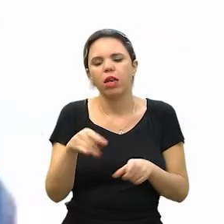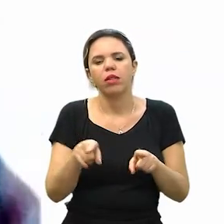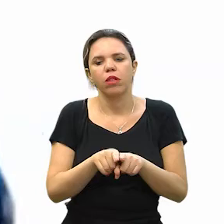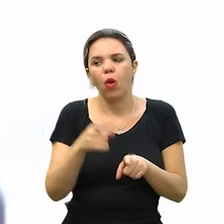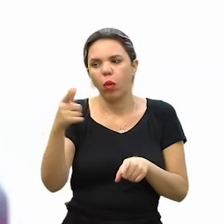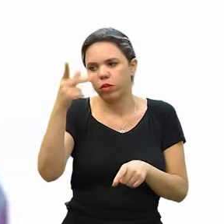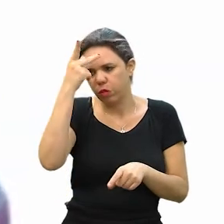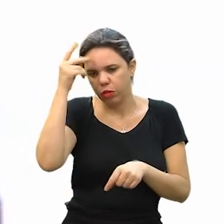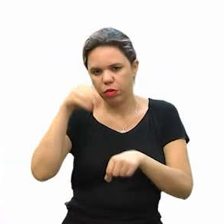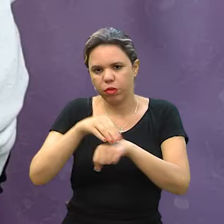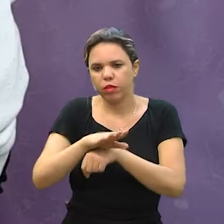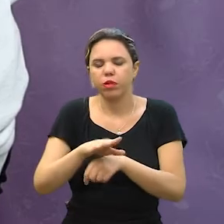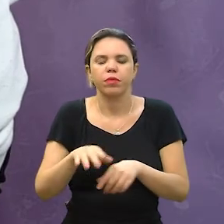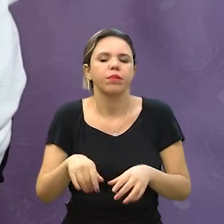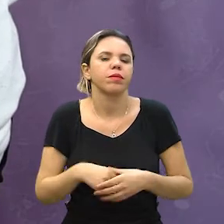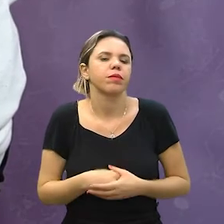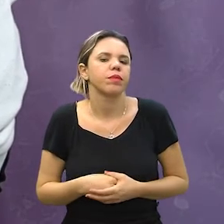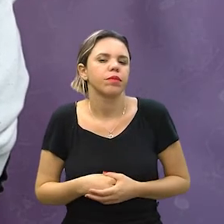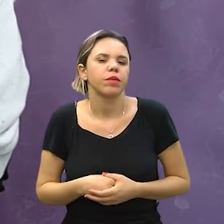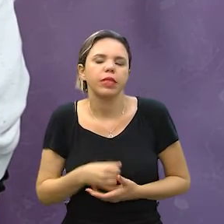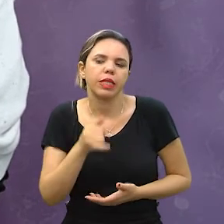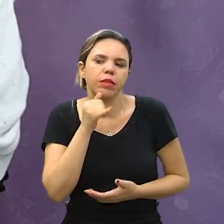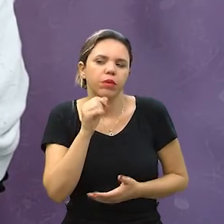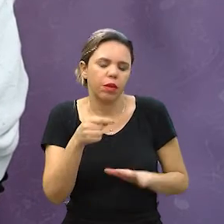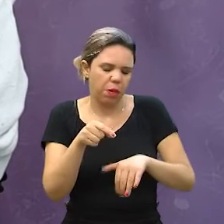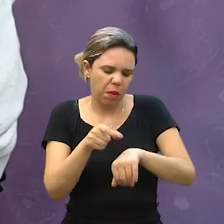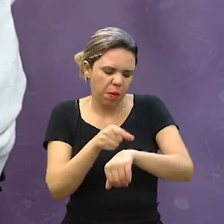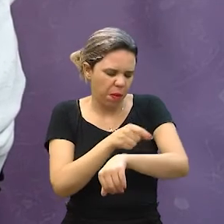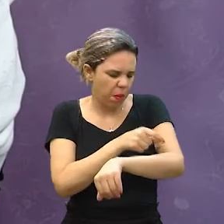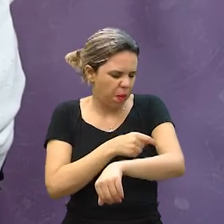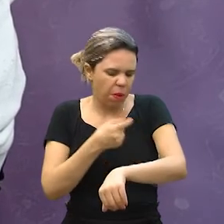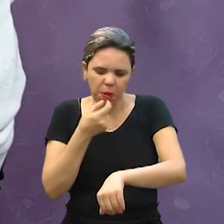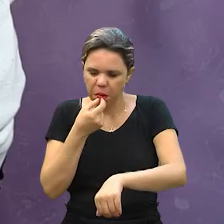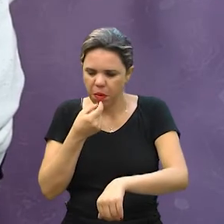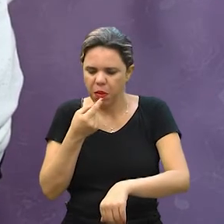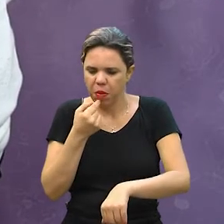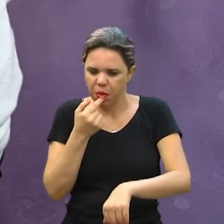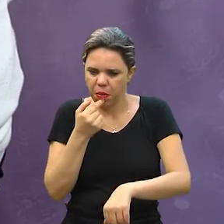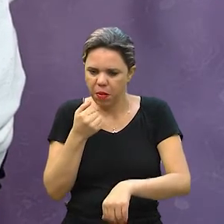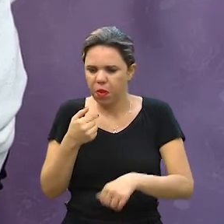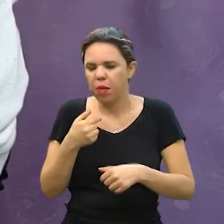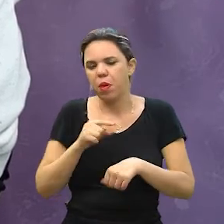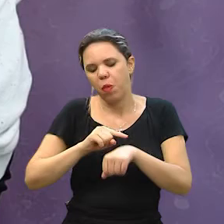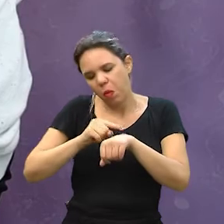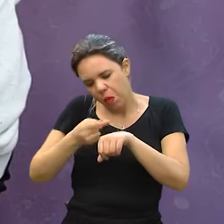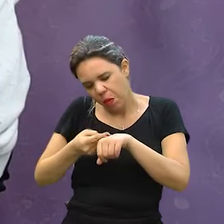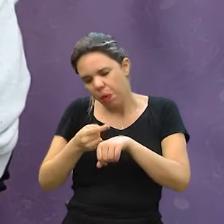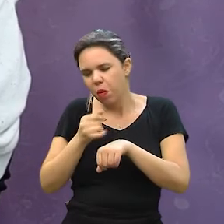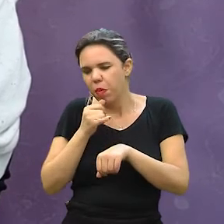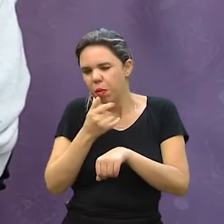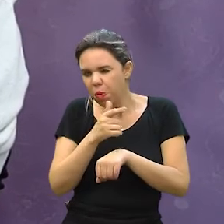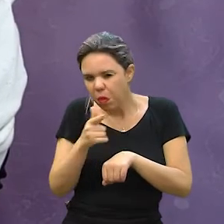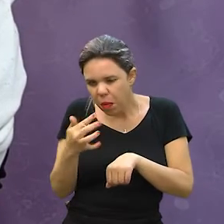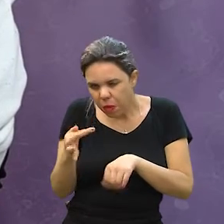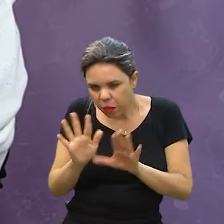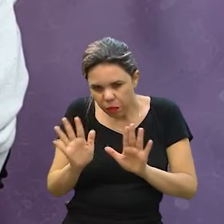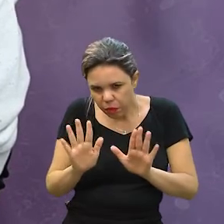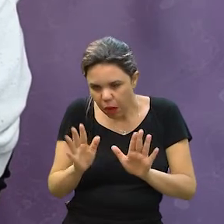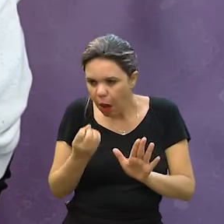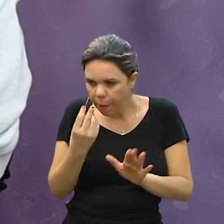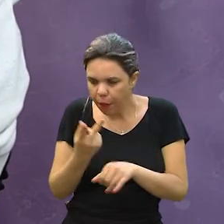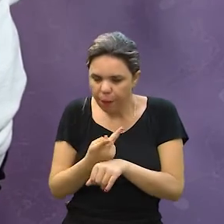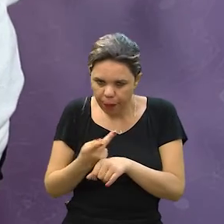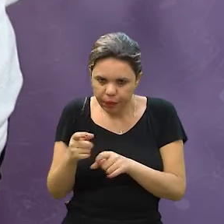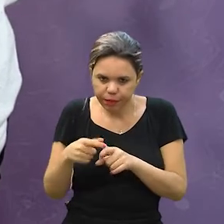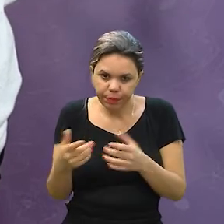aérea e atinja outras pessoas. E doutor, apareceu lá as manchas, as bolinhas, mesmo que não esteja doendo